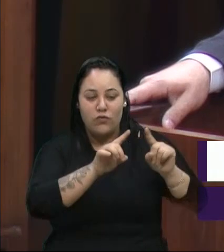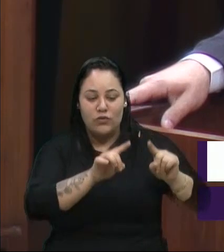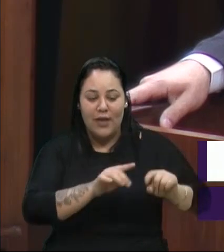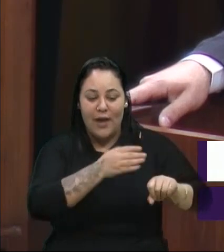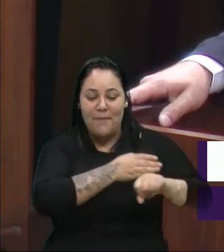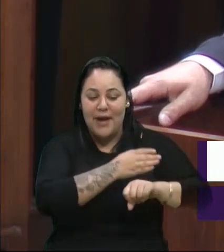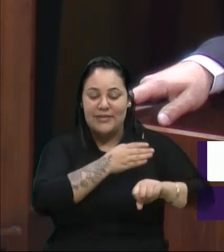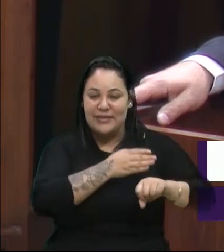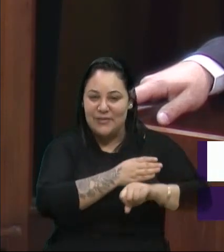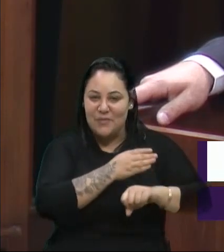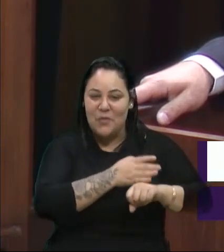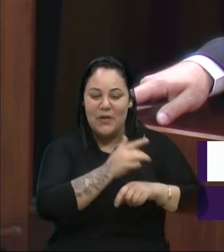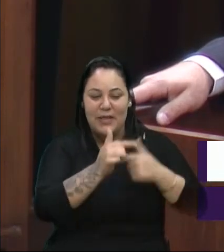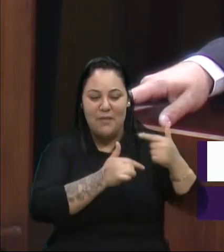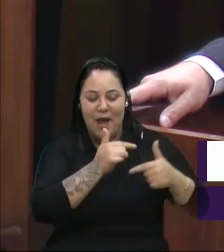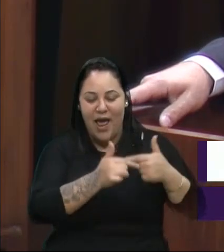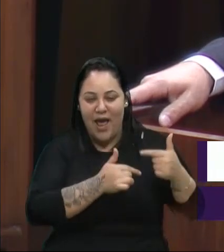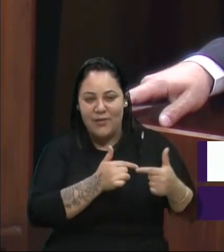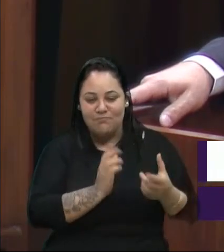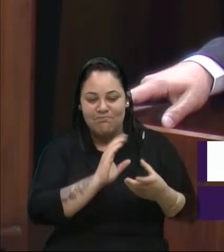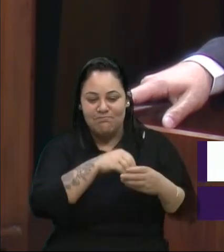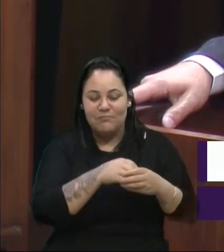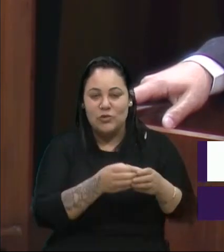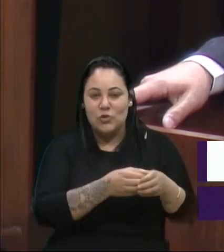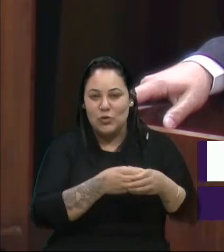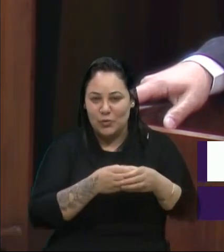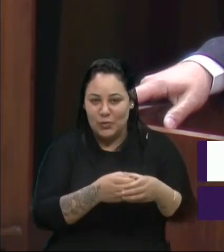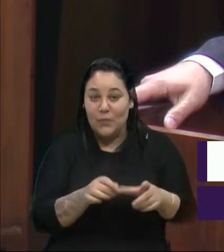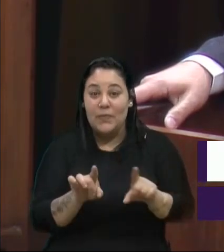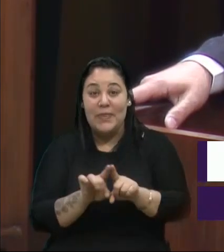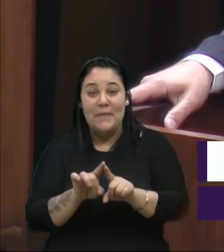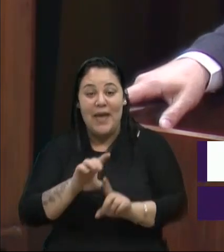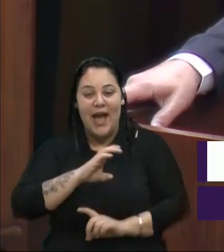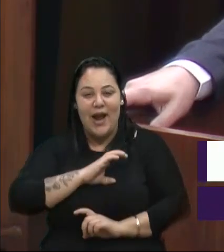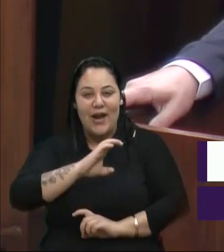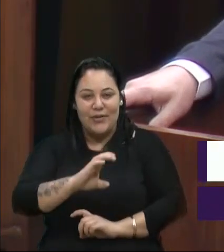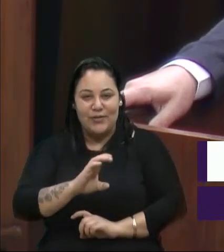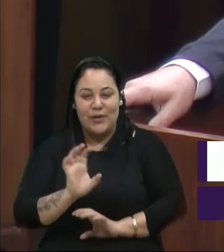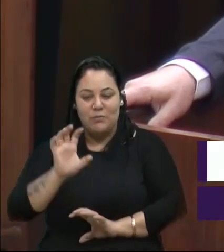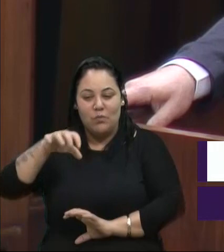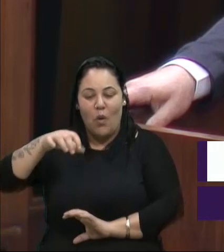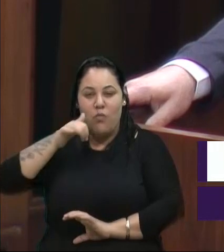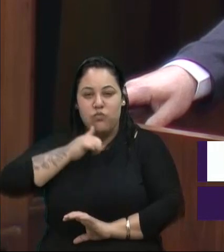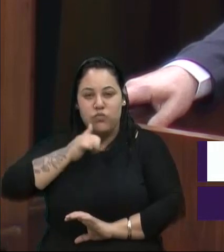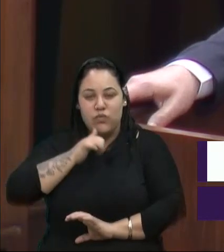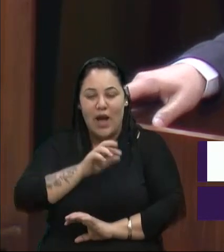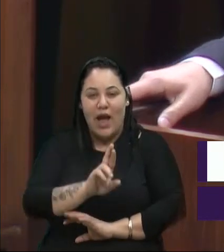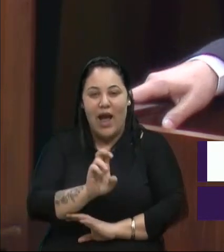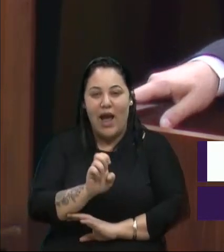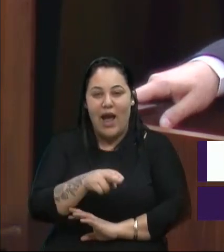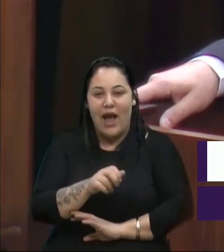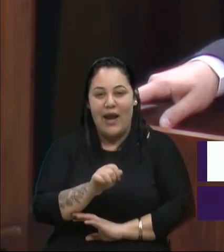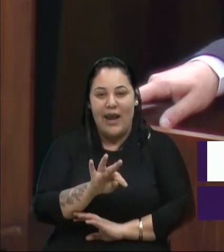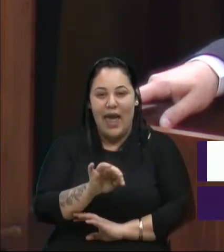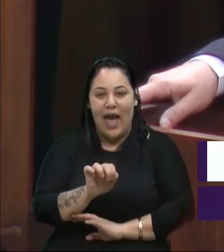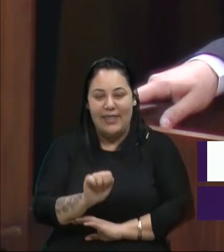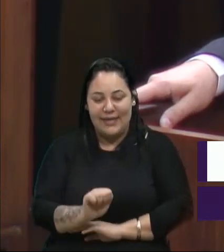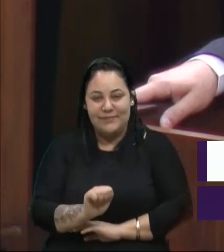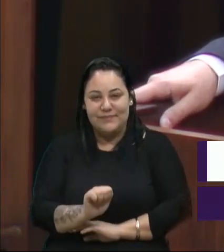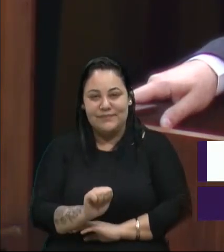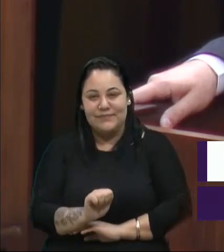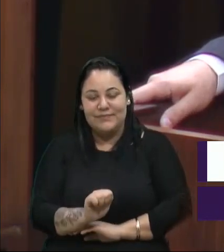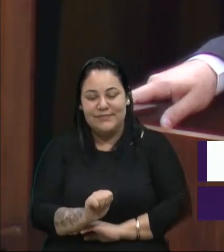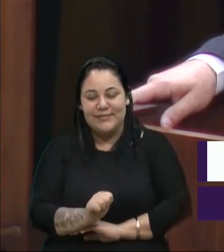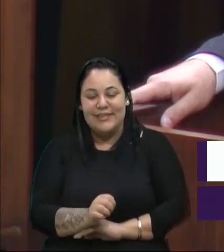tão complexa do time, a coordenadora do departamento feminino, a Renata Armiliato, e de forma